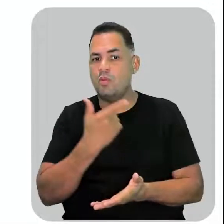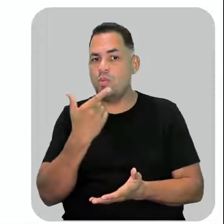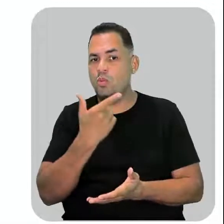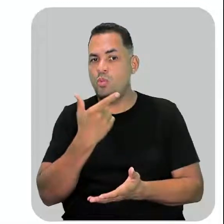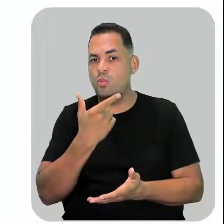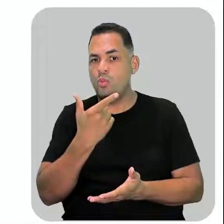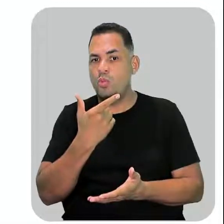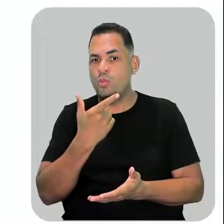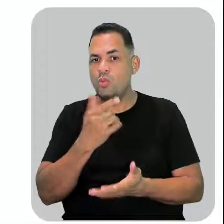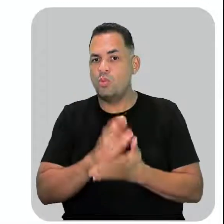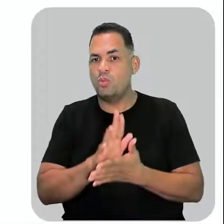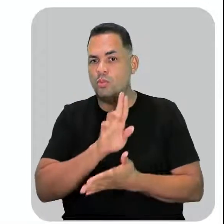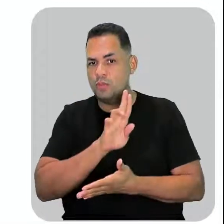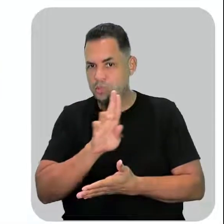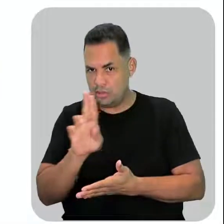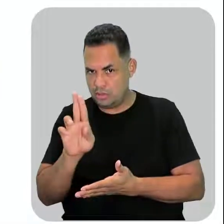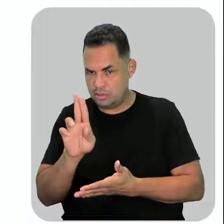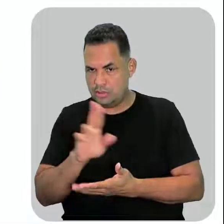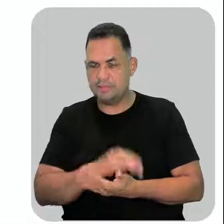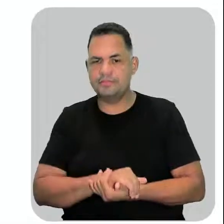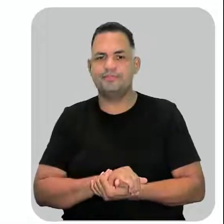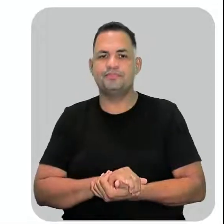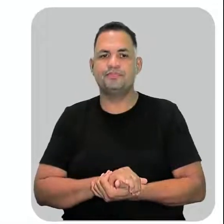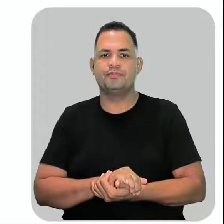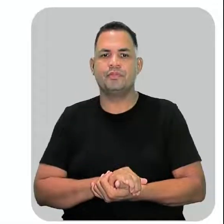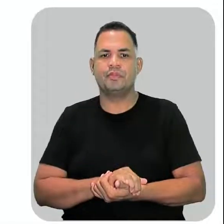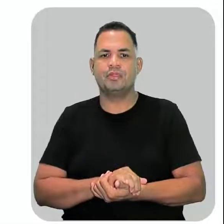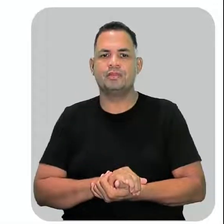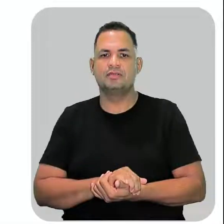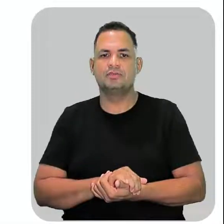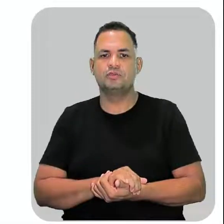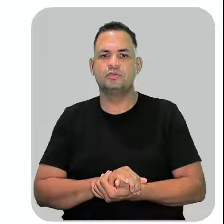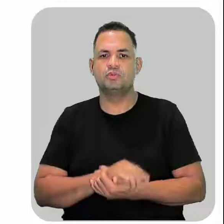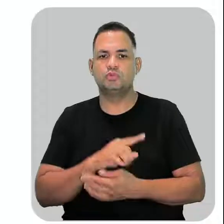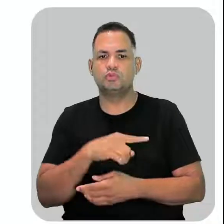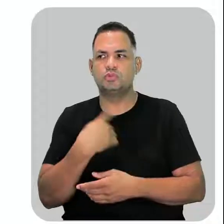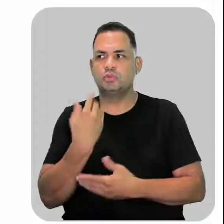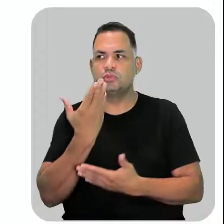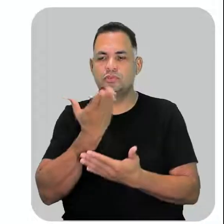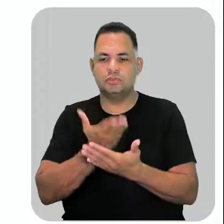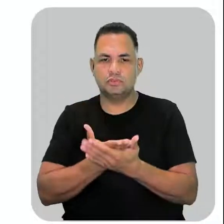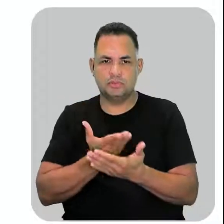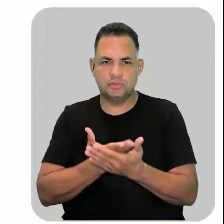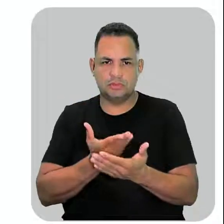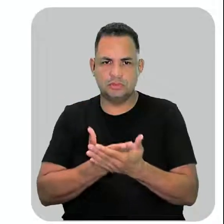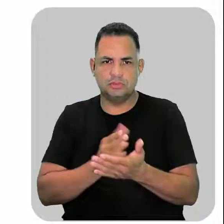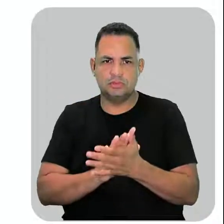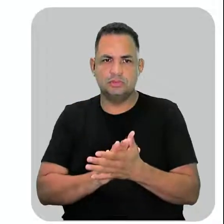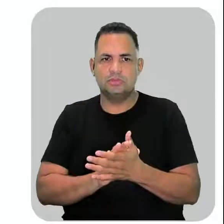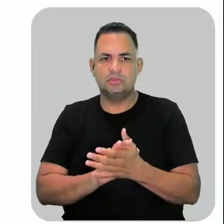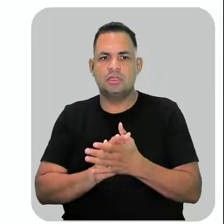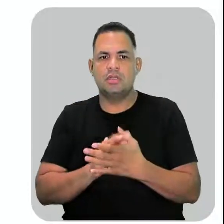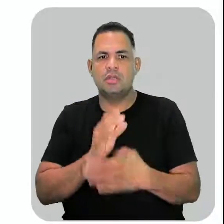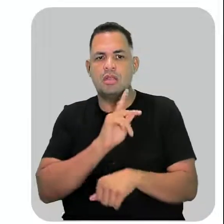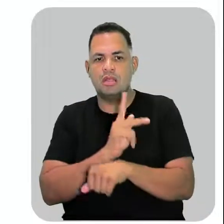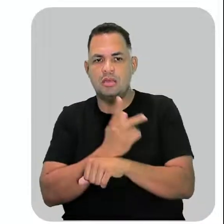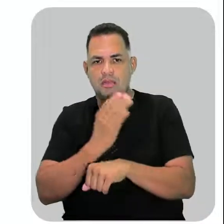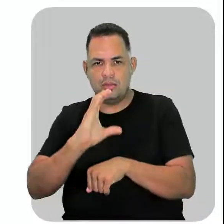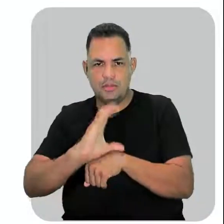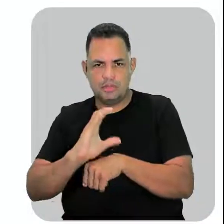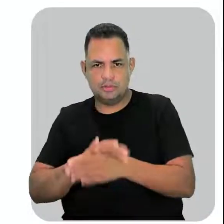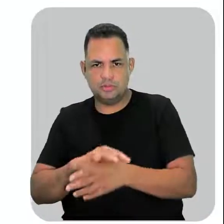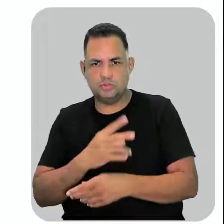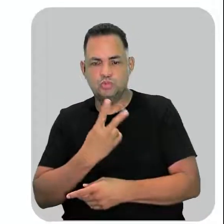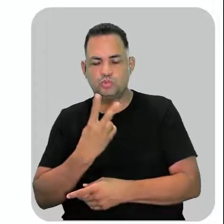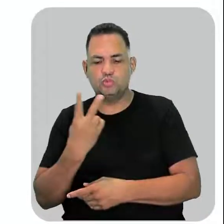de nomenclatura, né? Nós vimos sobre os hidrocarbonetos de cadeia aberta com